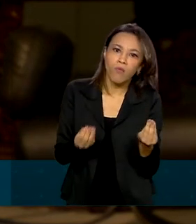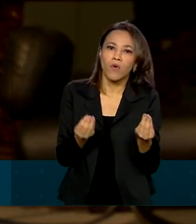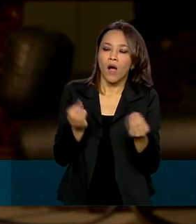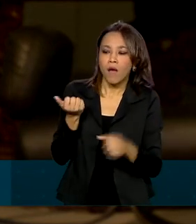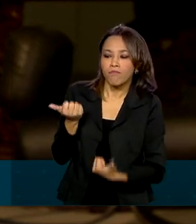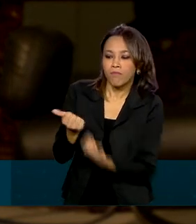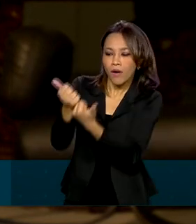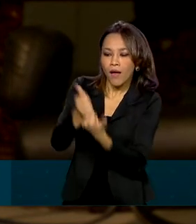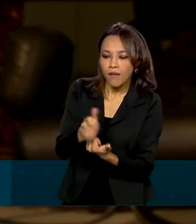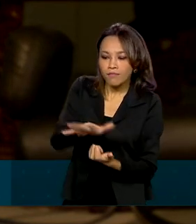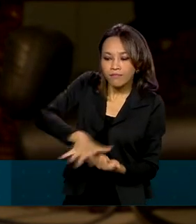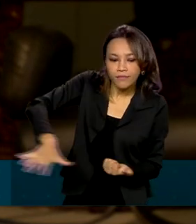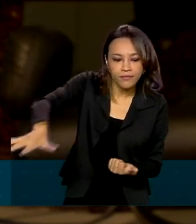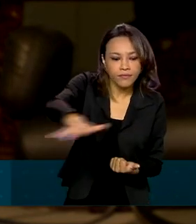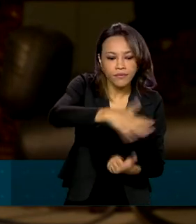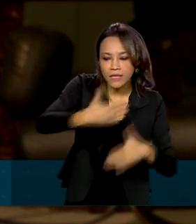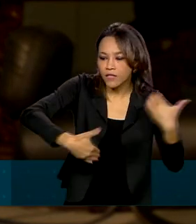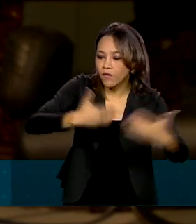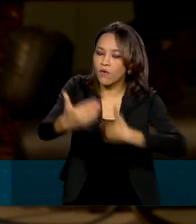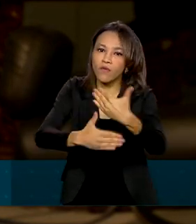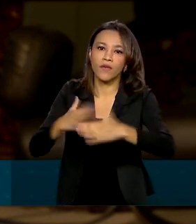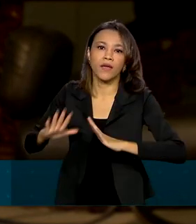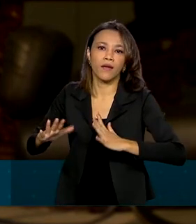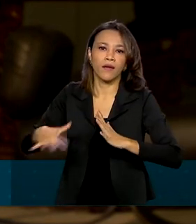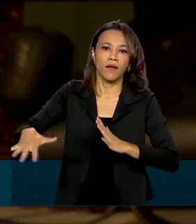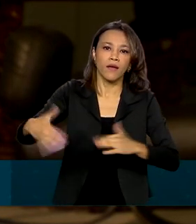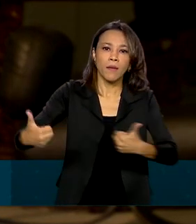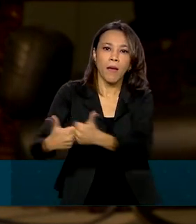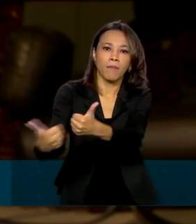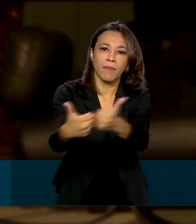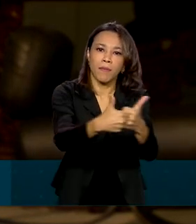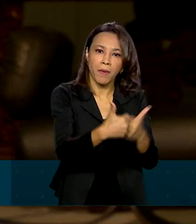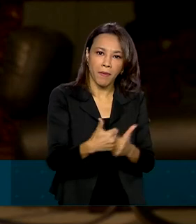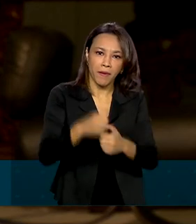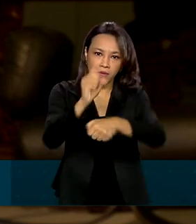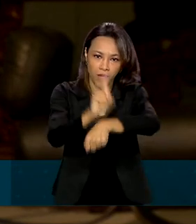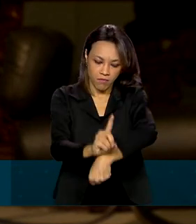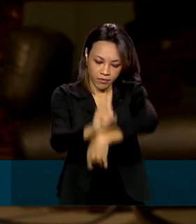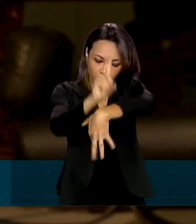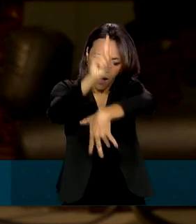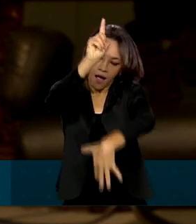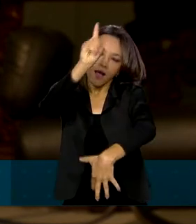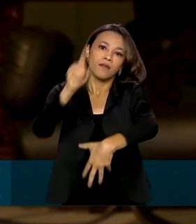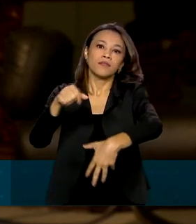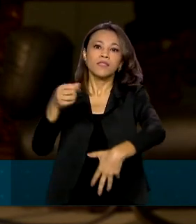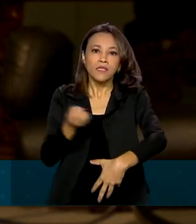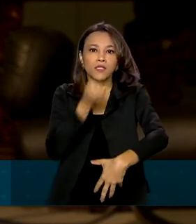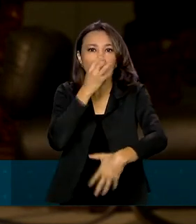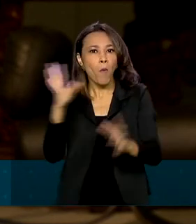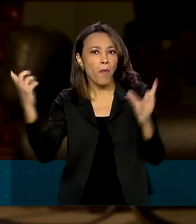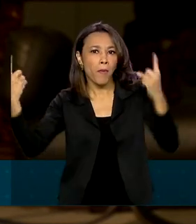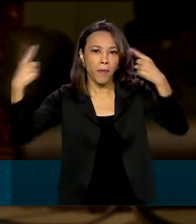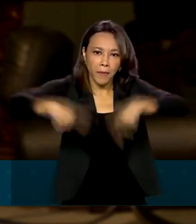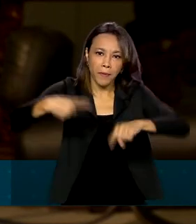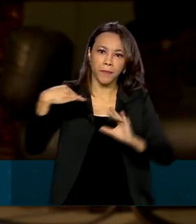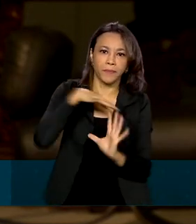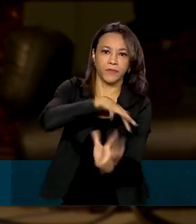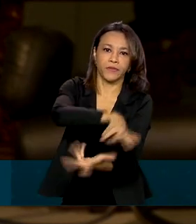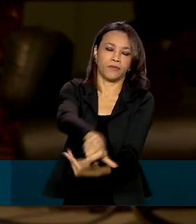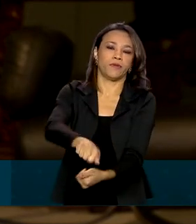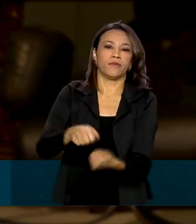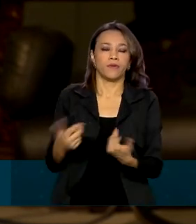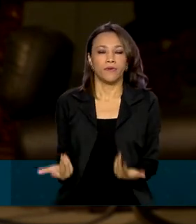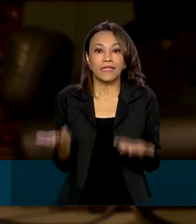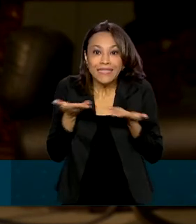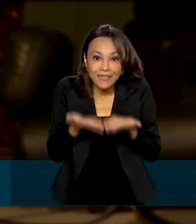região, como desenvolver a base, para que ela possa efetivamente se tornar competitiva mundialmente e se tornar